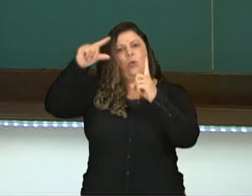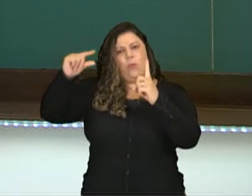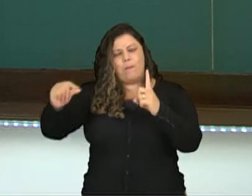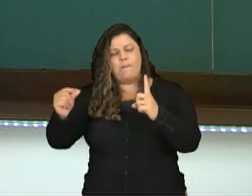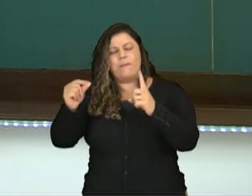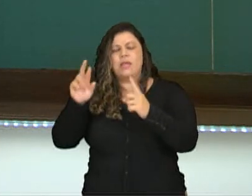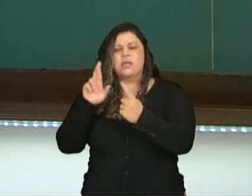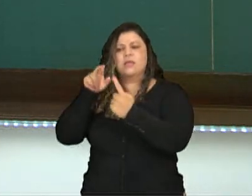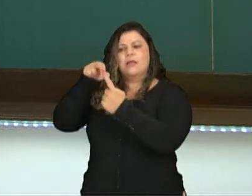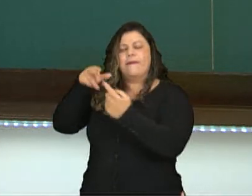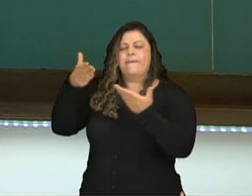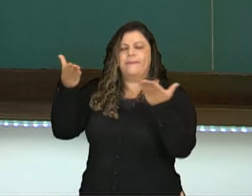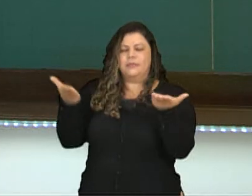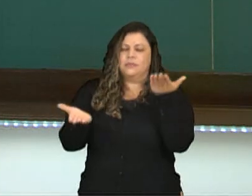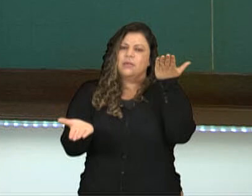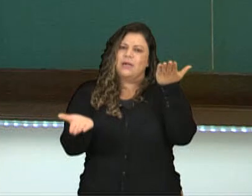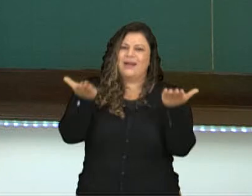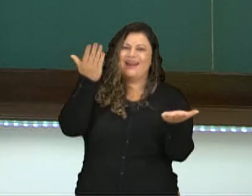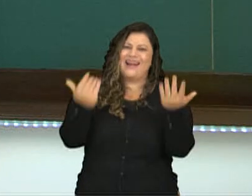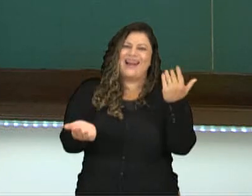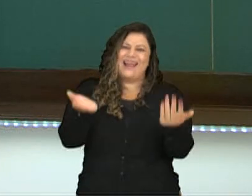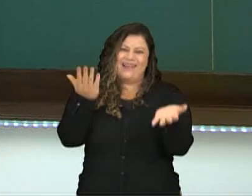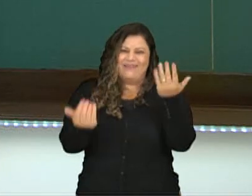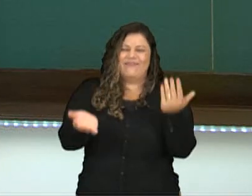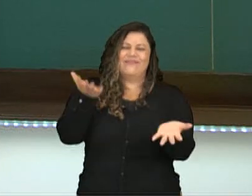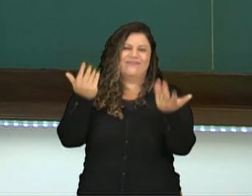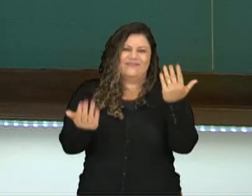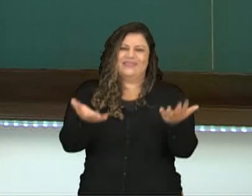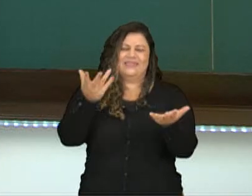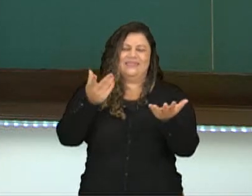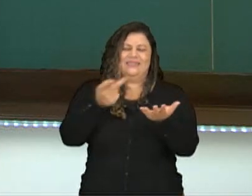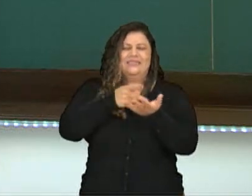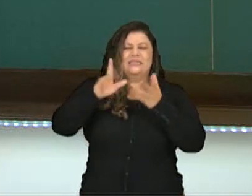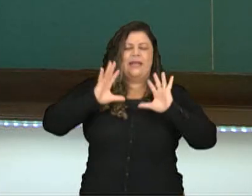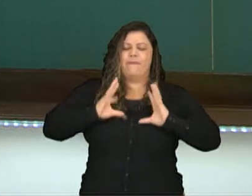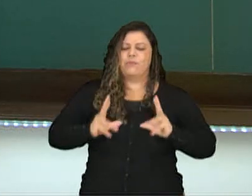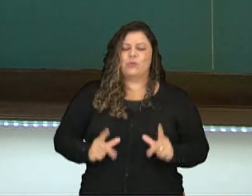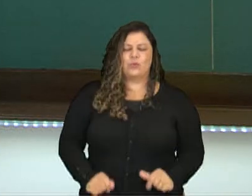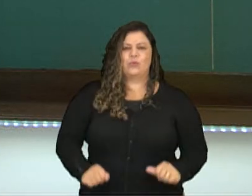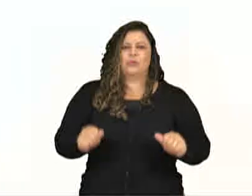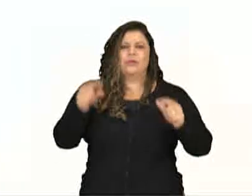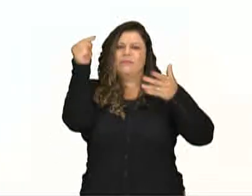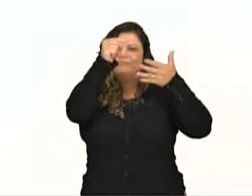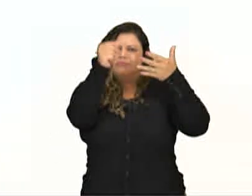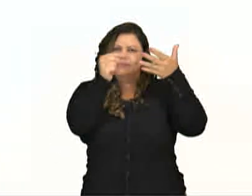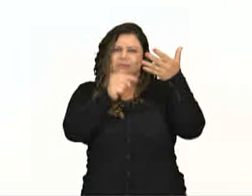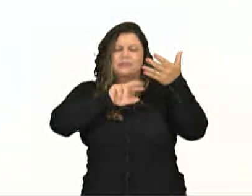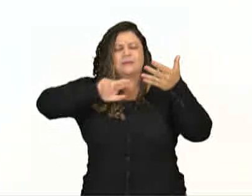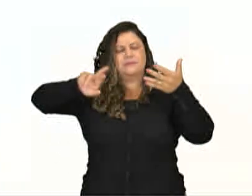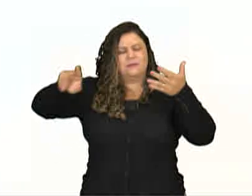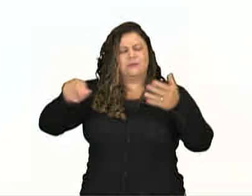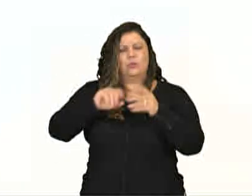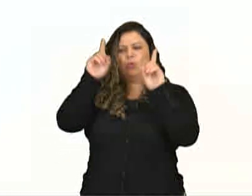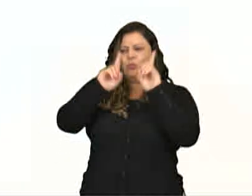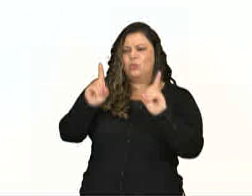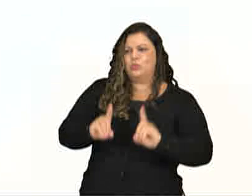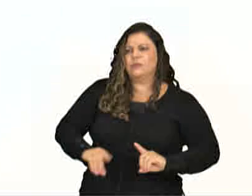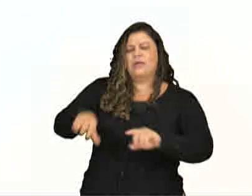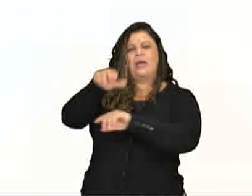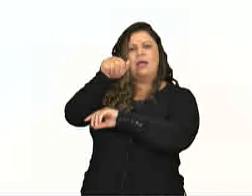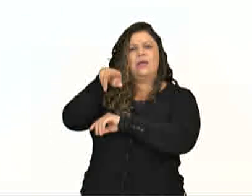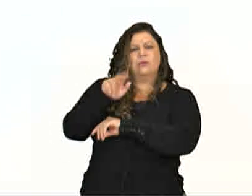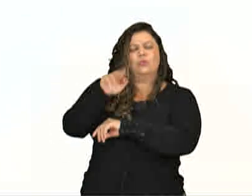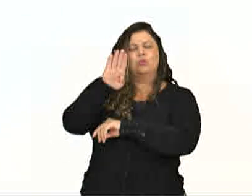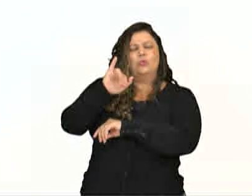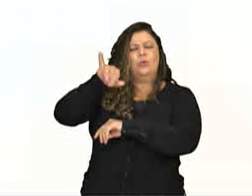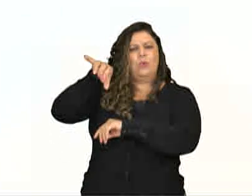a pureza, e aqui você vê vários elementos, como no caso o deus Anubis, o deus Tote, o deus da